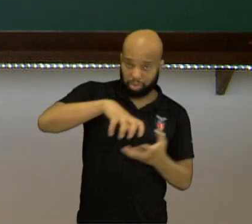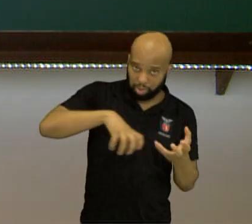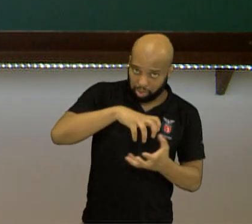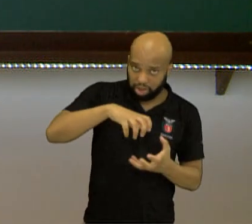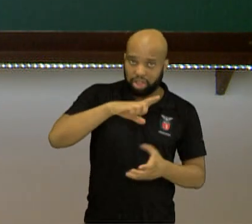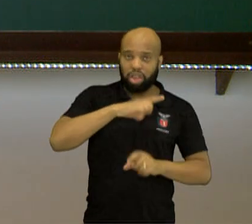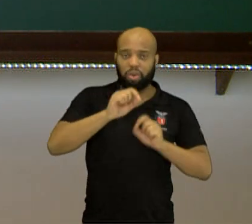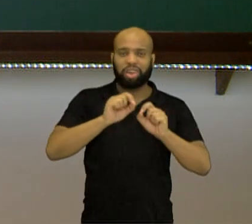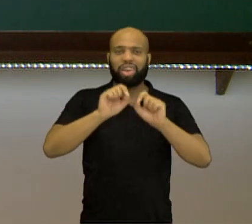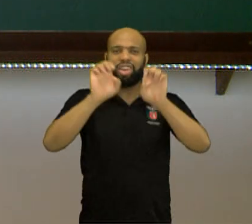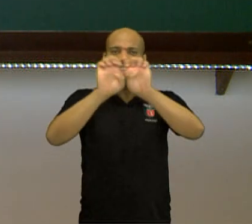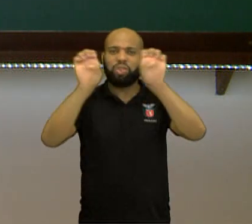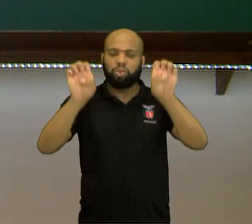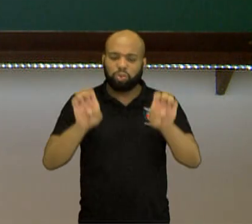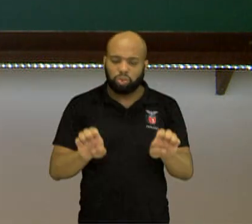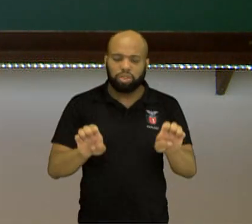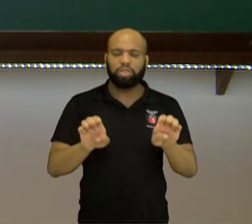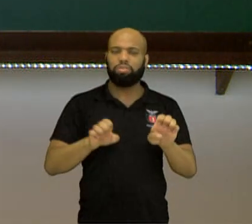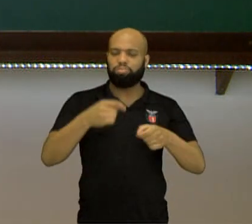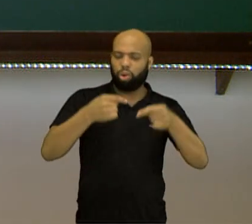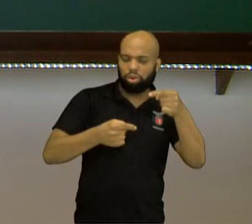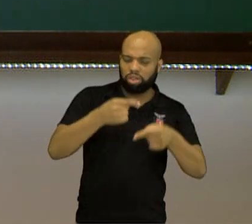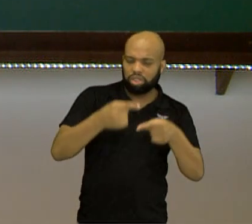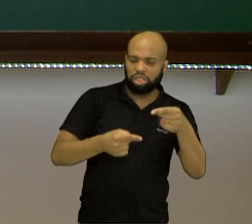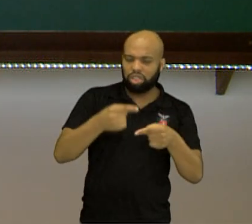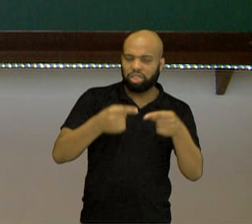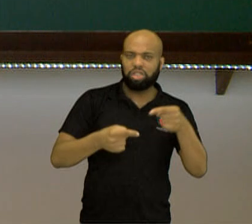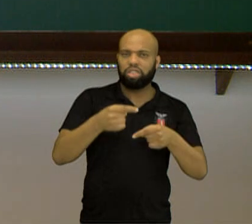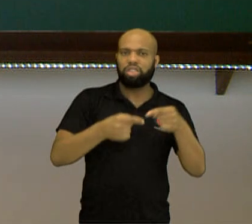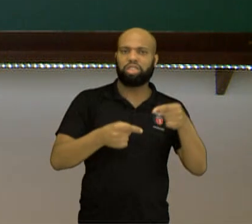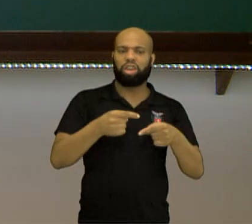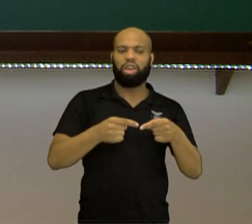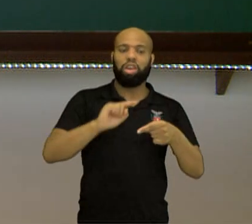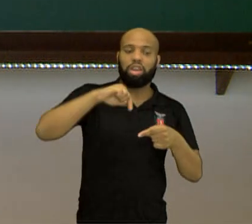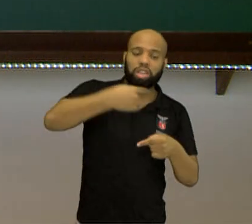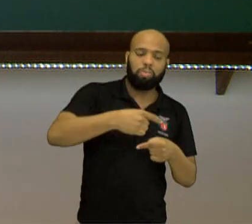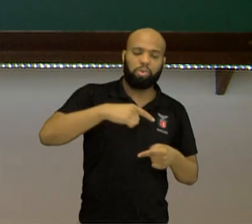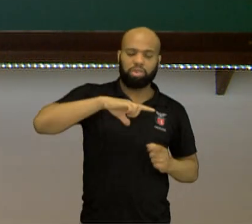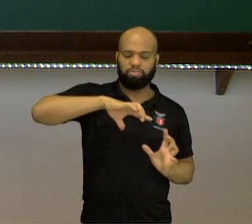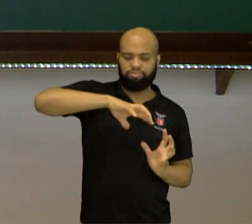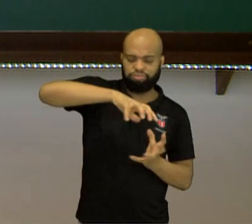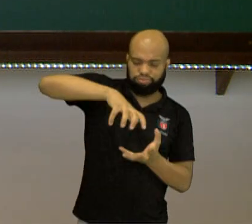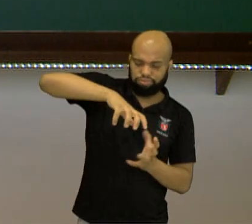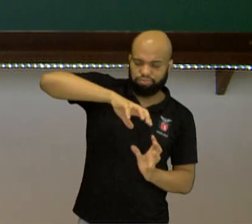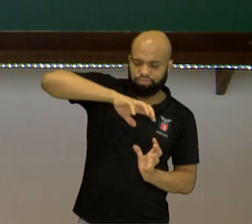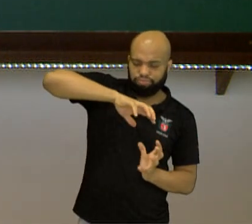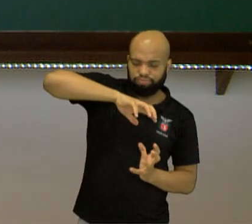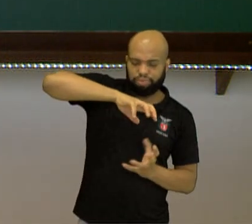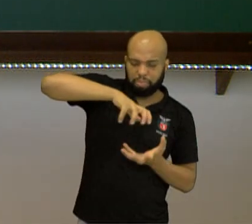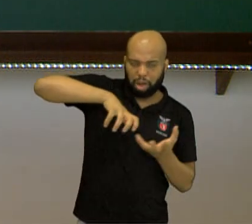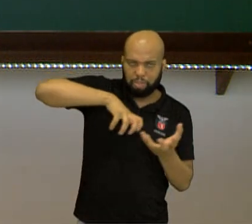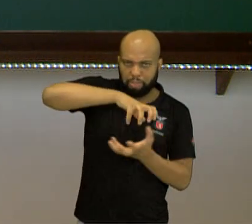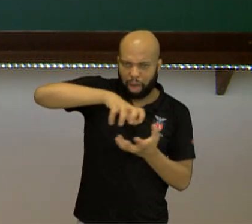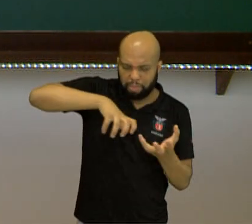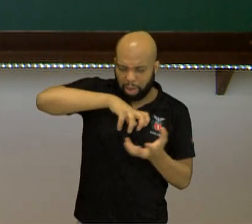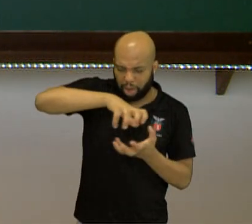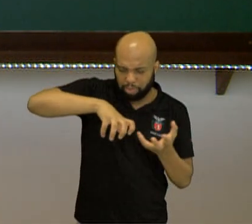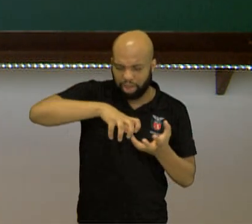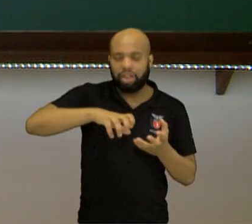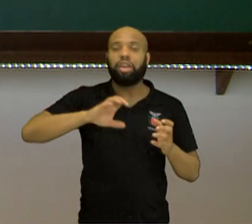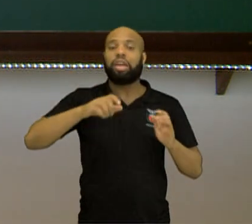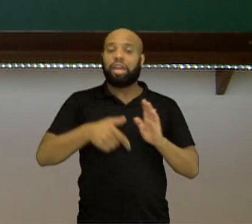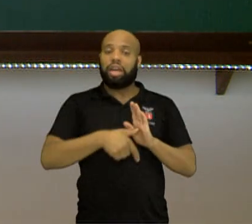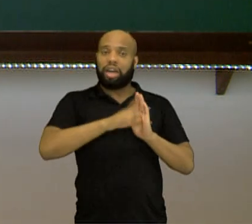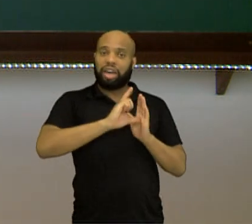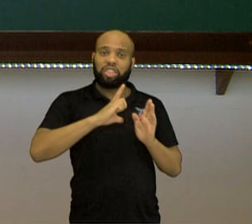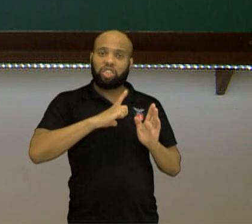é a estruturação política do Estado após a Revolução, após as revoluções, né? Até então era muito dominado